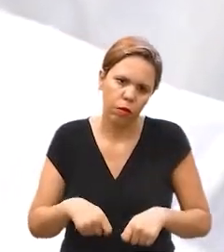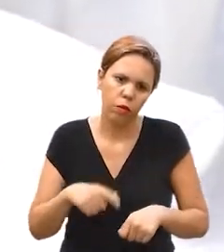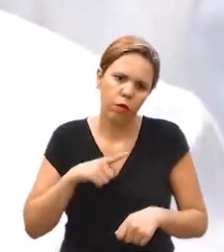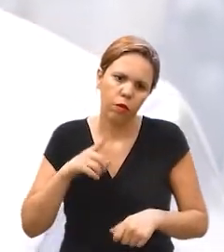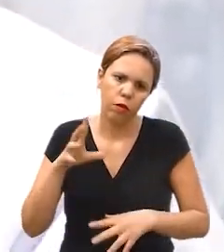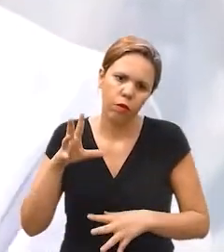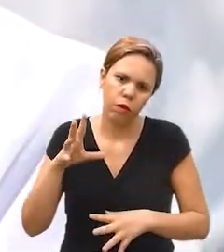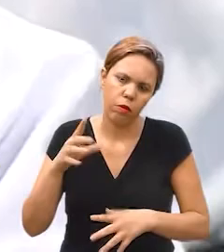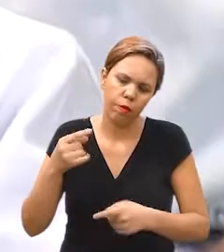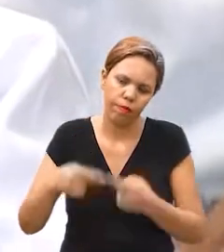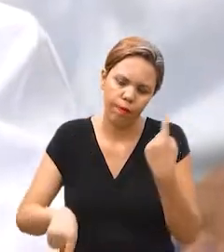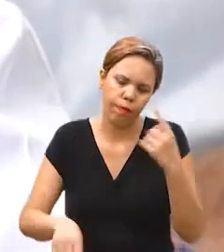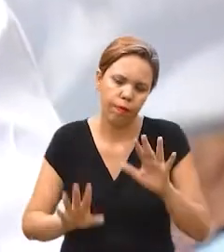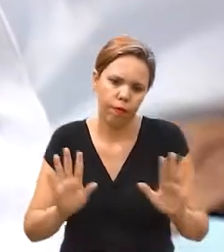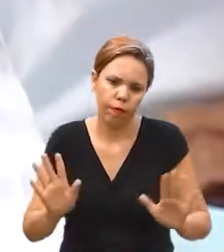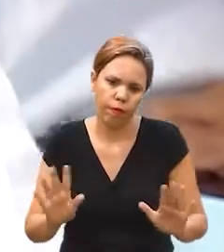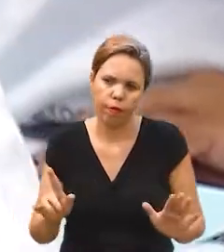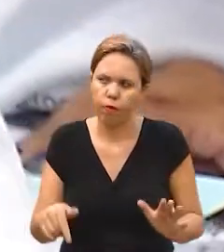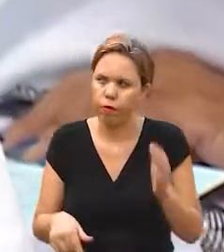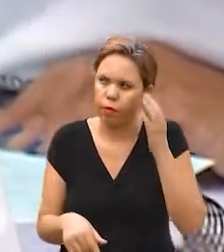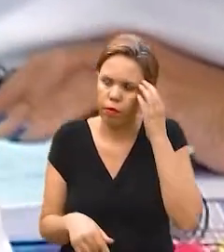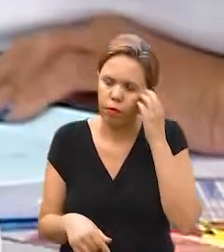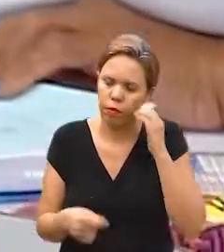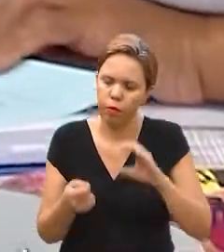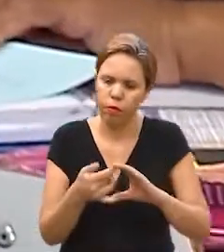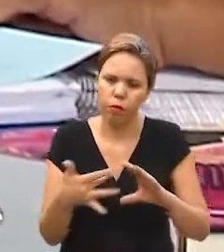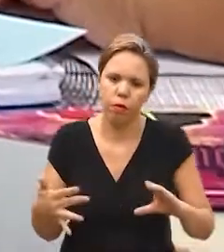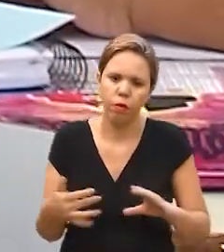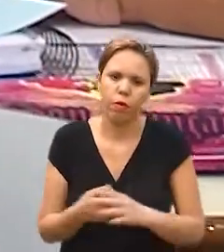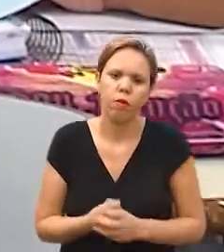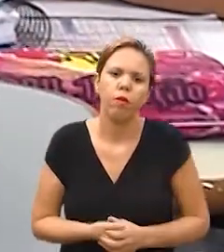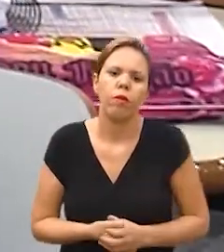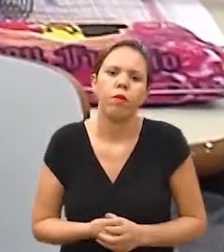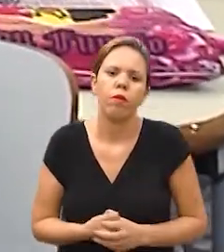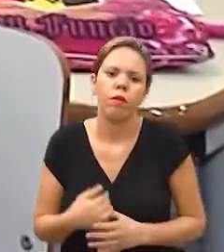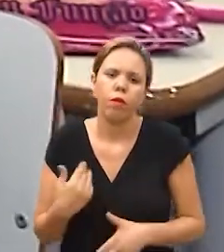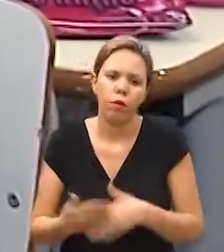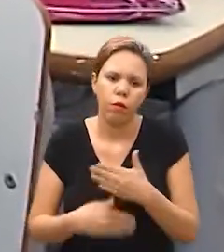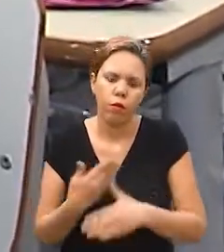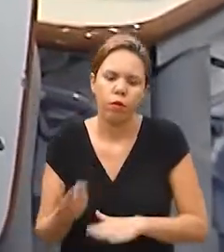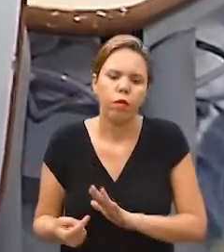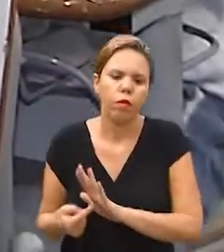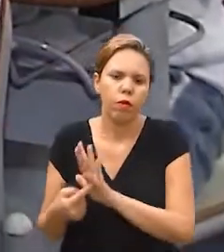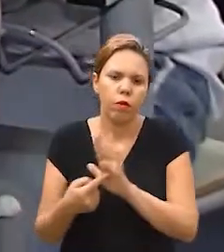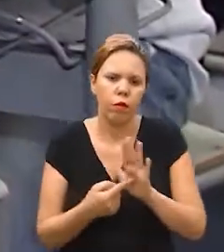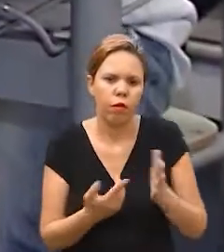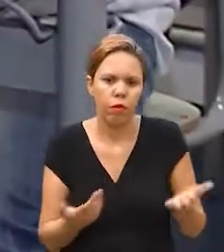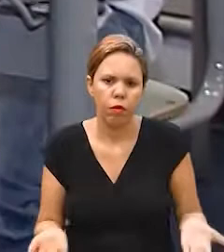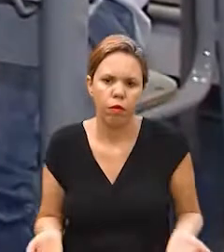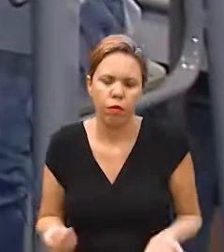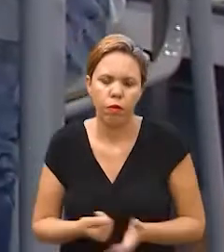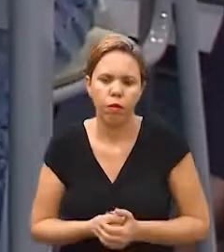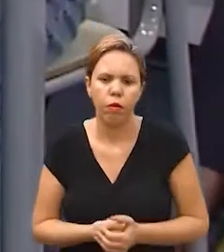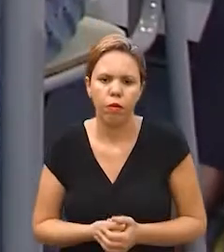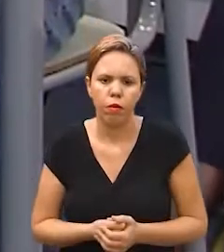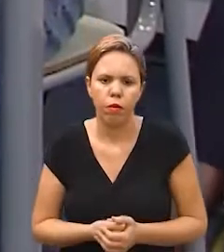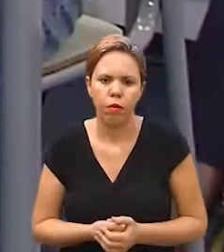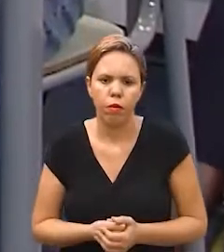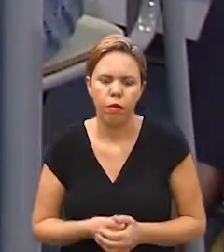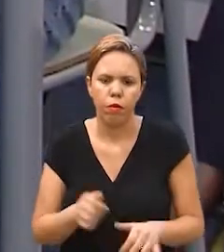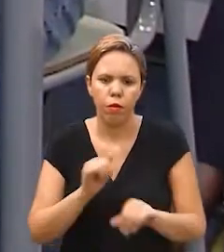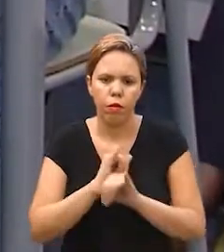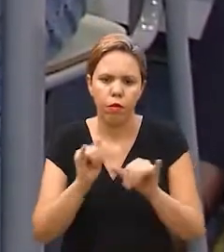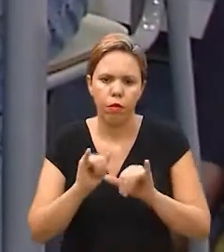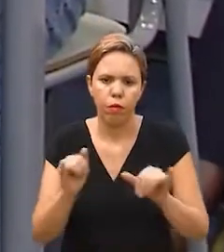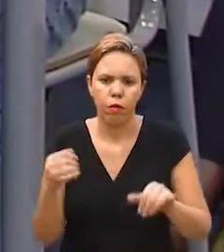Então são características que vão sendo colocadas. Então, além da divulgação, é super